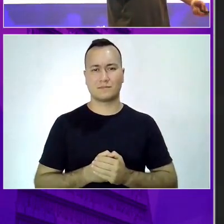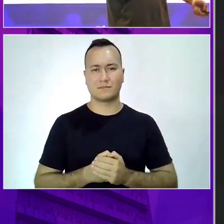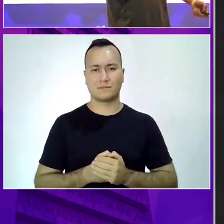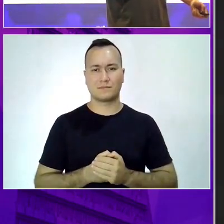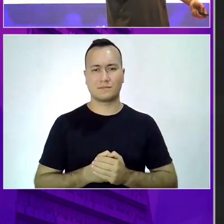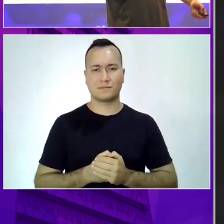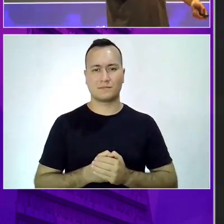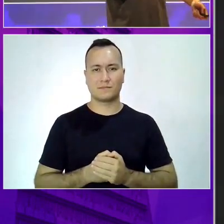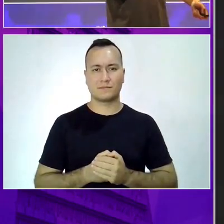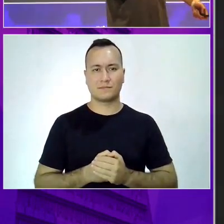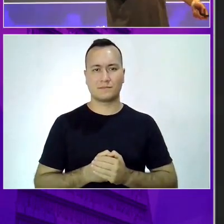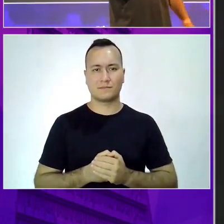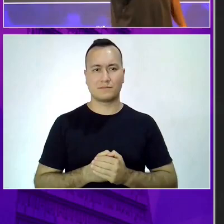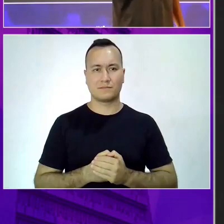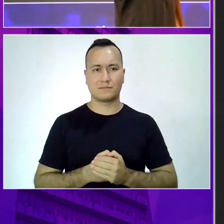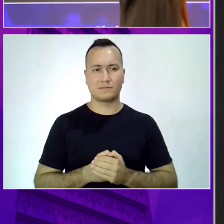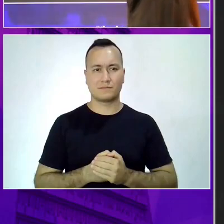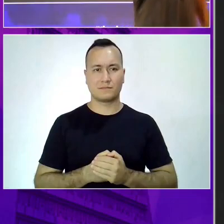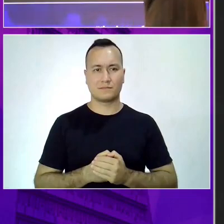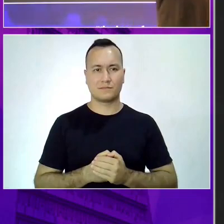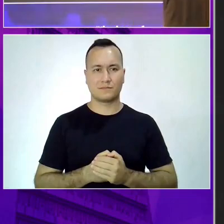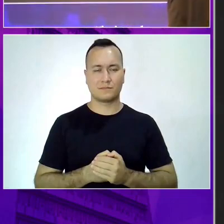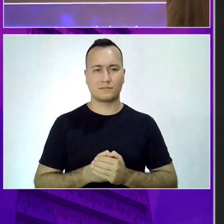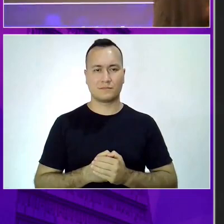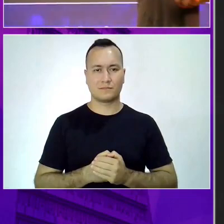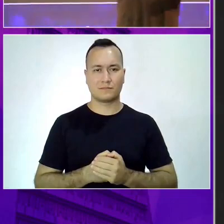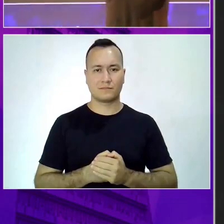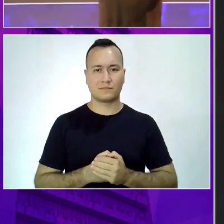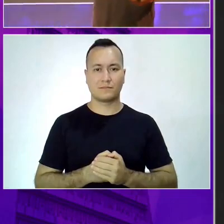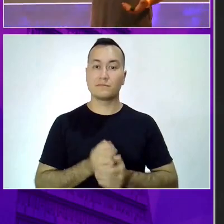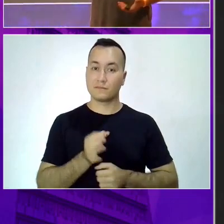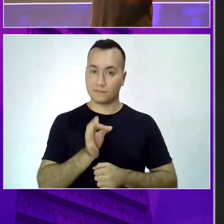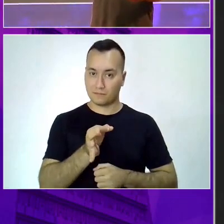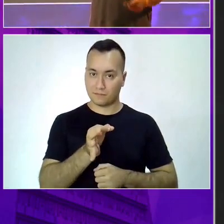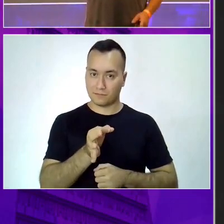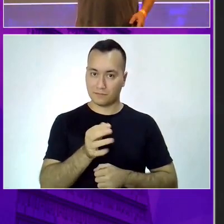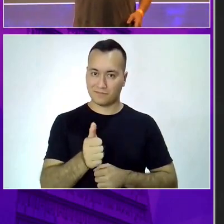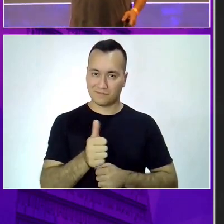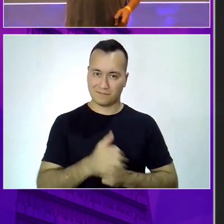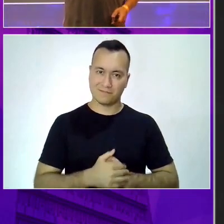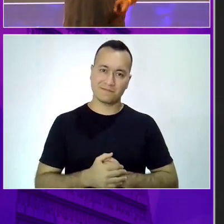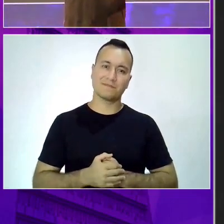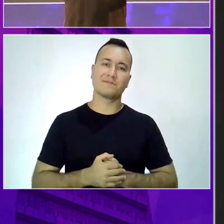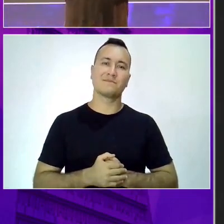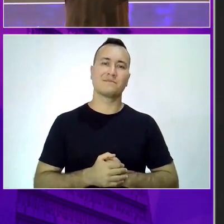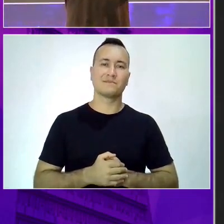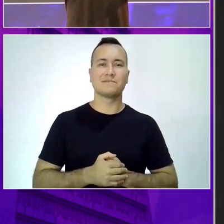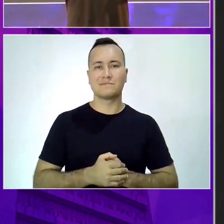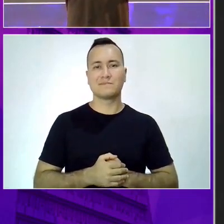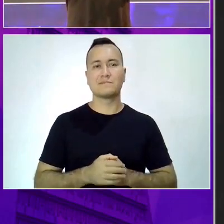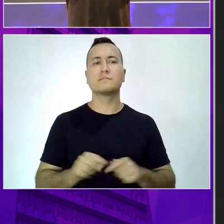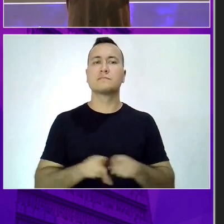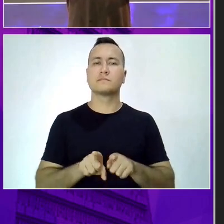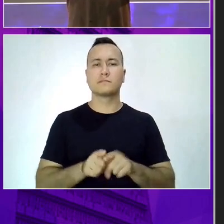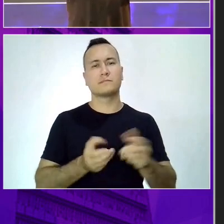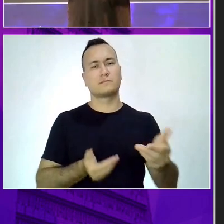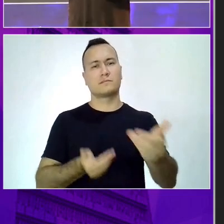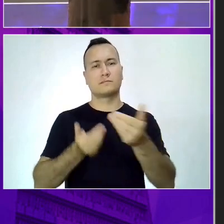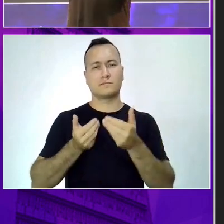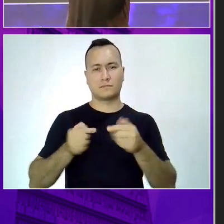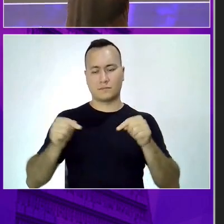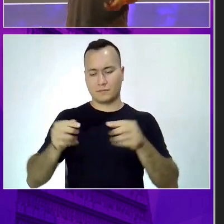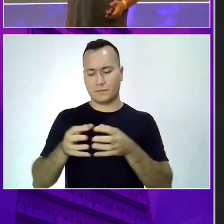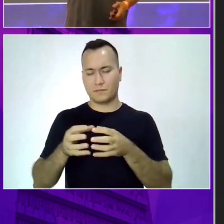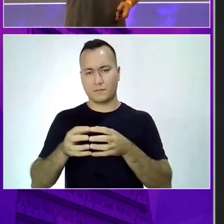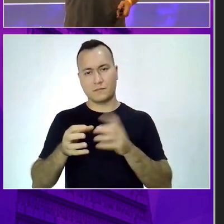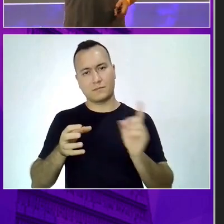Pode passar. E aí? Então, convido vocês para, se vocês quiserem, né, fazer parte também de uma comunidade que a gente está começando,